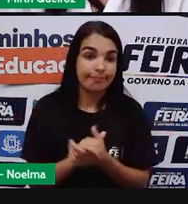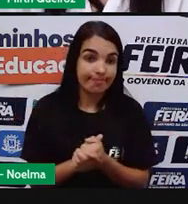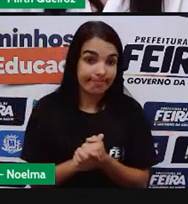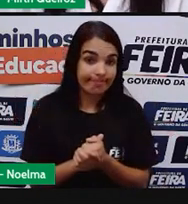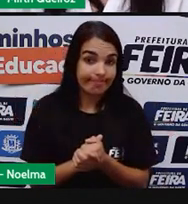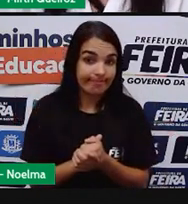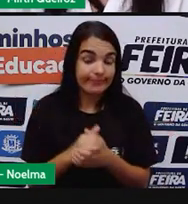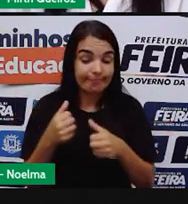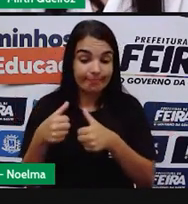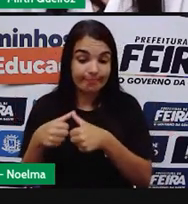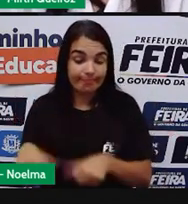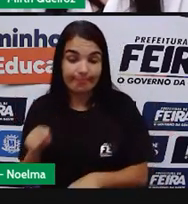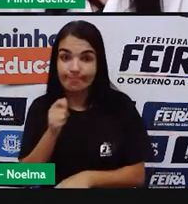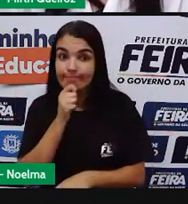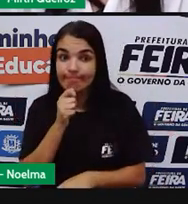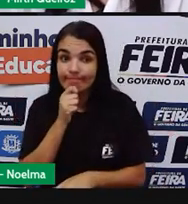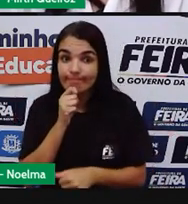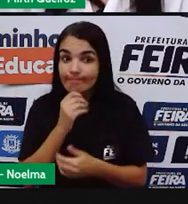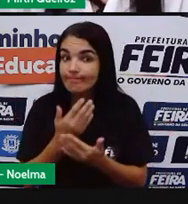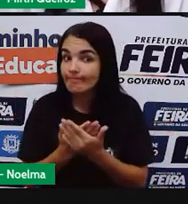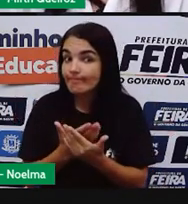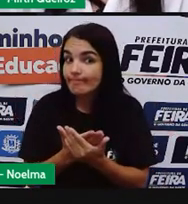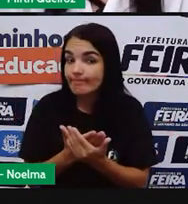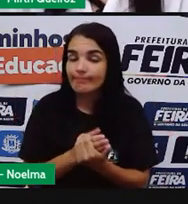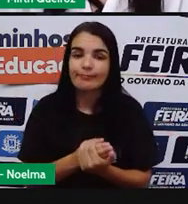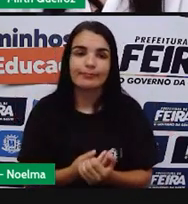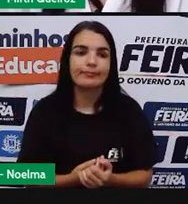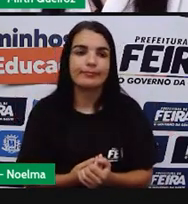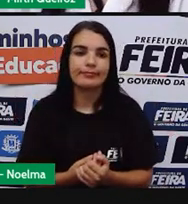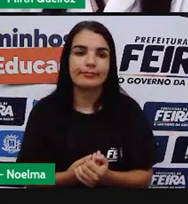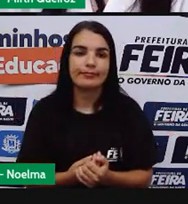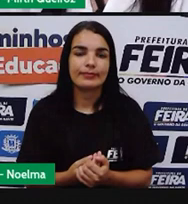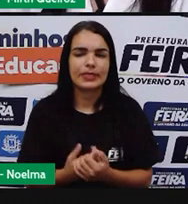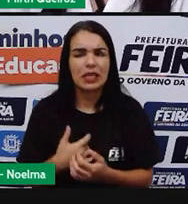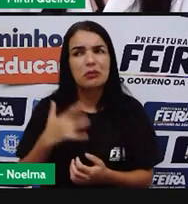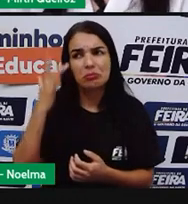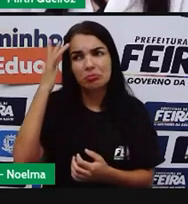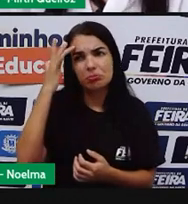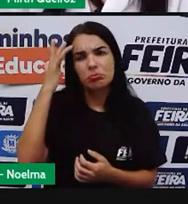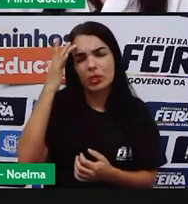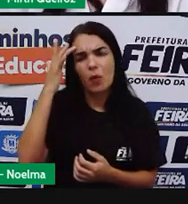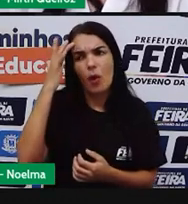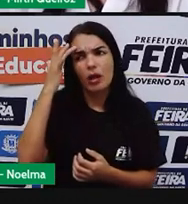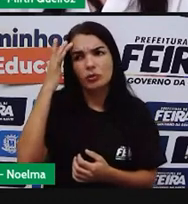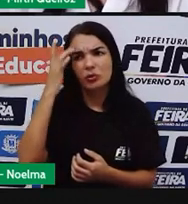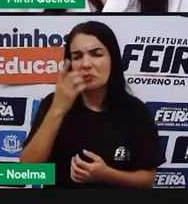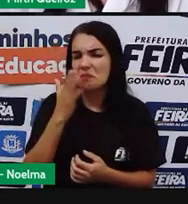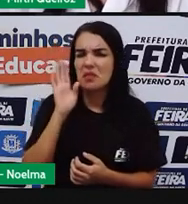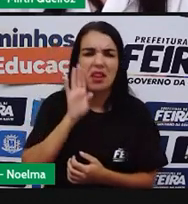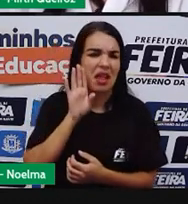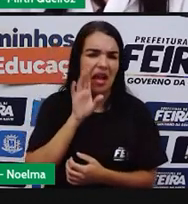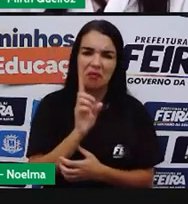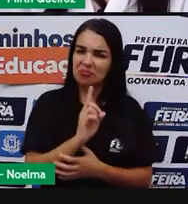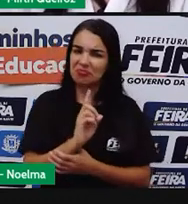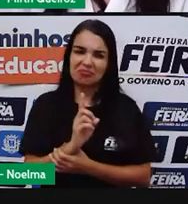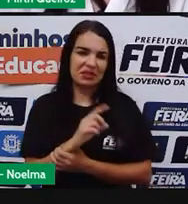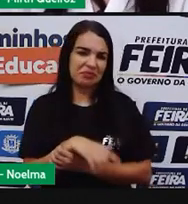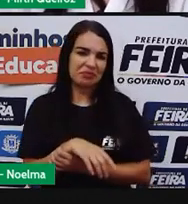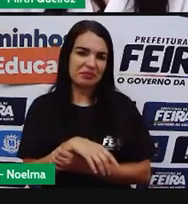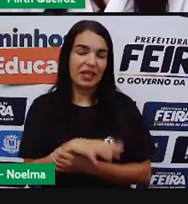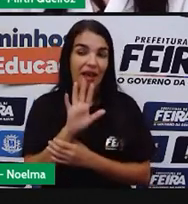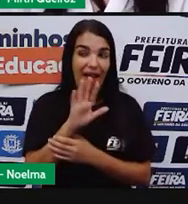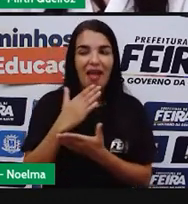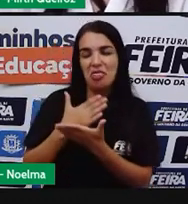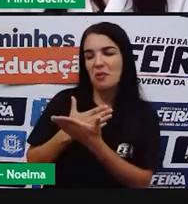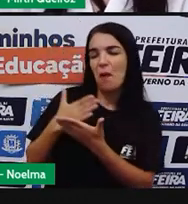foi ficar sem aula? Eu acredito que não foi uma coisa muito legal, não, né? No início pode